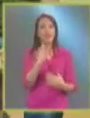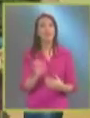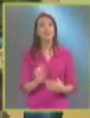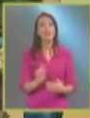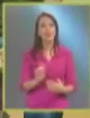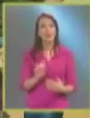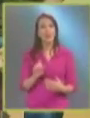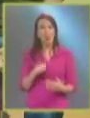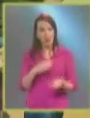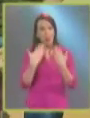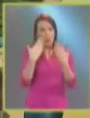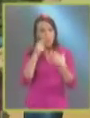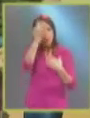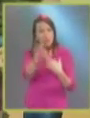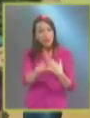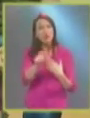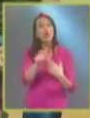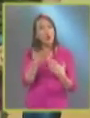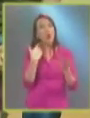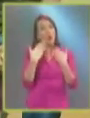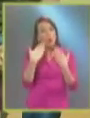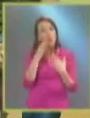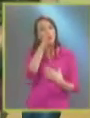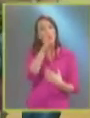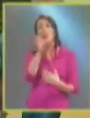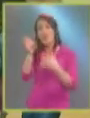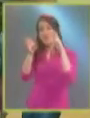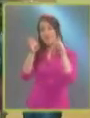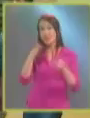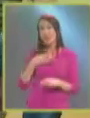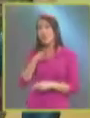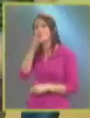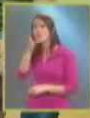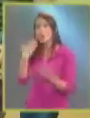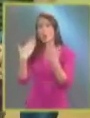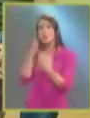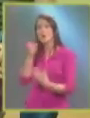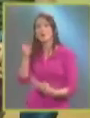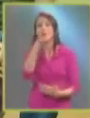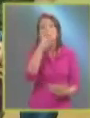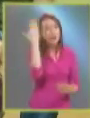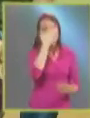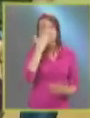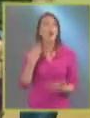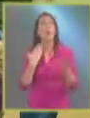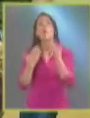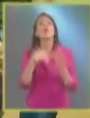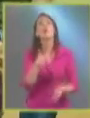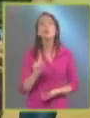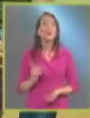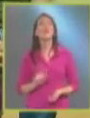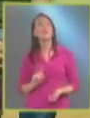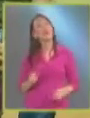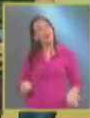Eu tô com uma pessoa que enxerga, geralmente a pessoa vai conversando com a que enxerga e eu tô mais perto da pessoa que enxerga do que o outro. Em vez de perguntar direto